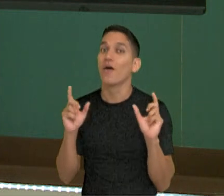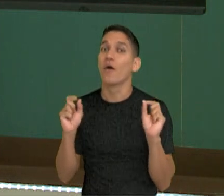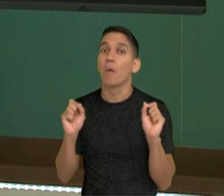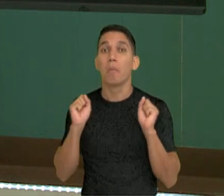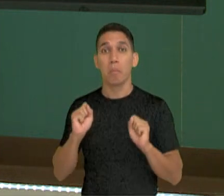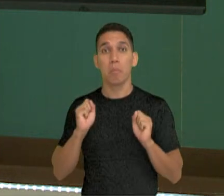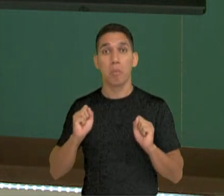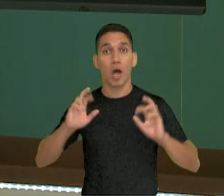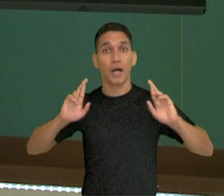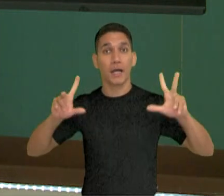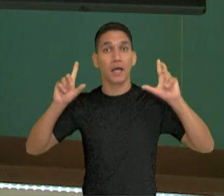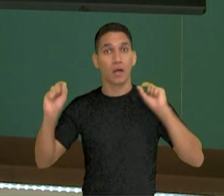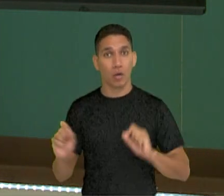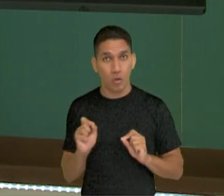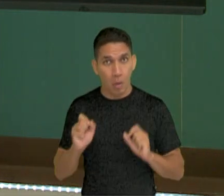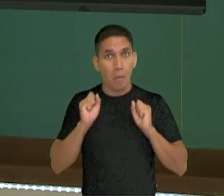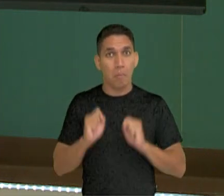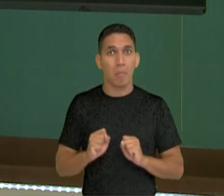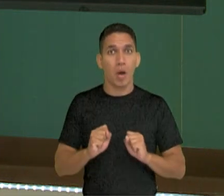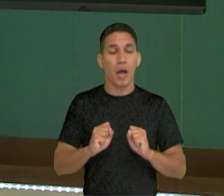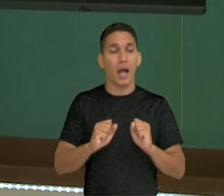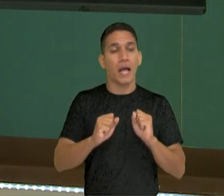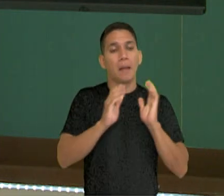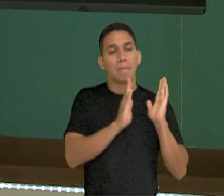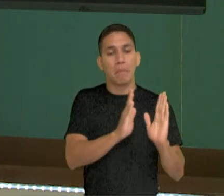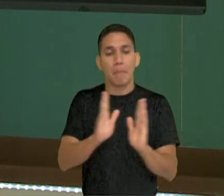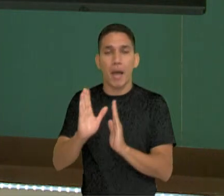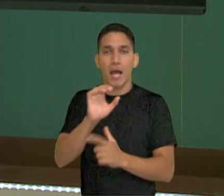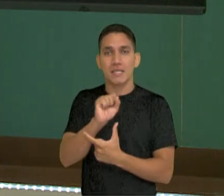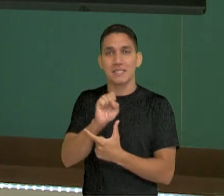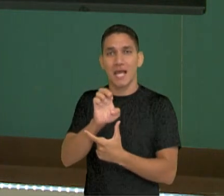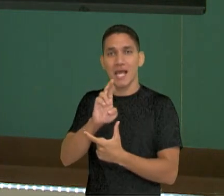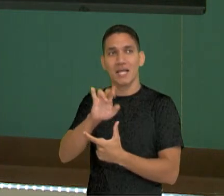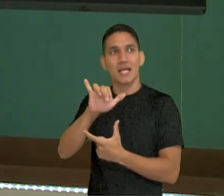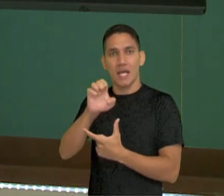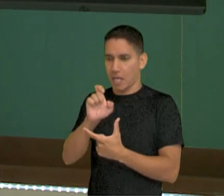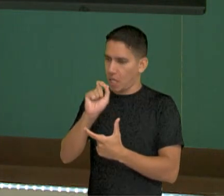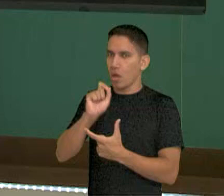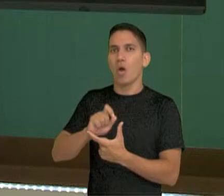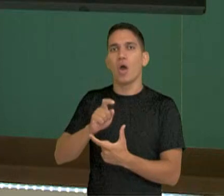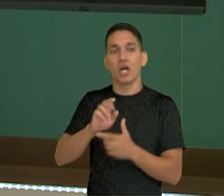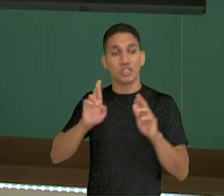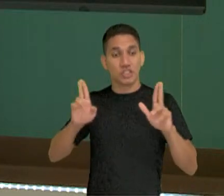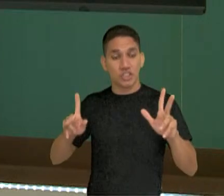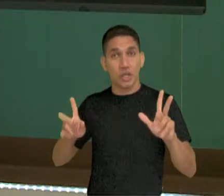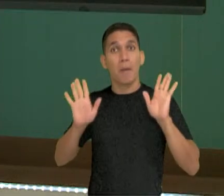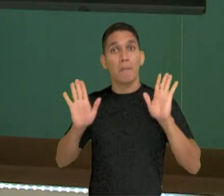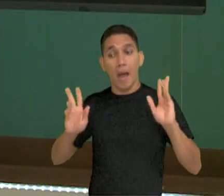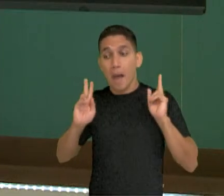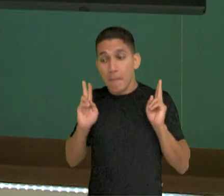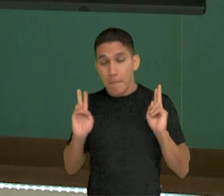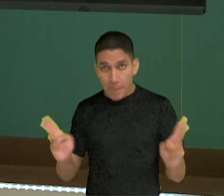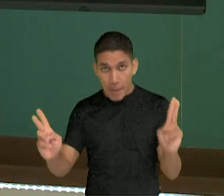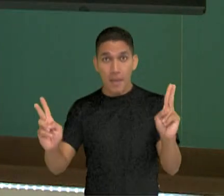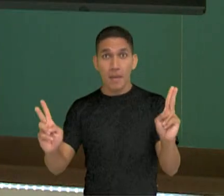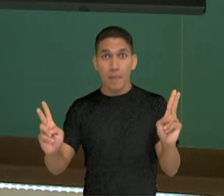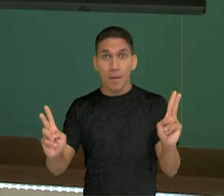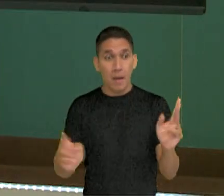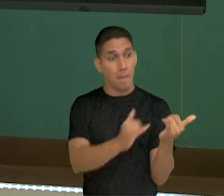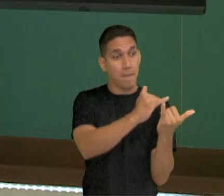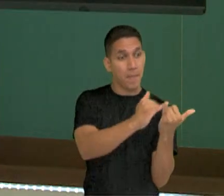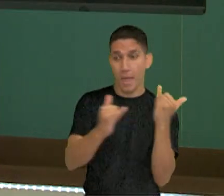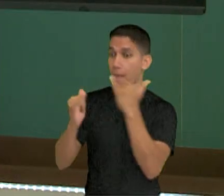ter uma série muito diferente e que tem a mesma média, porque a média ela vai ser